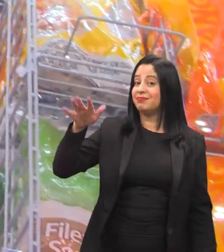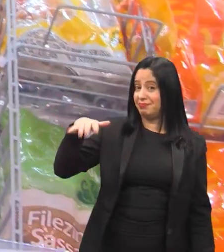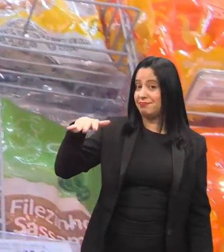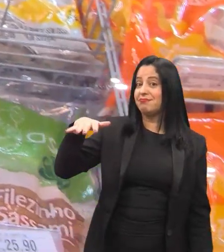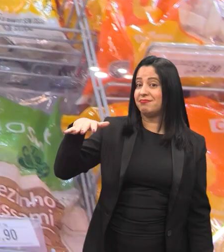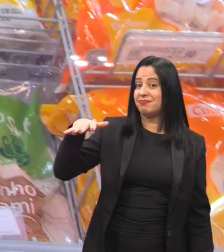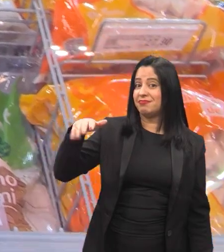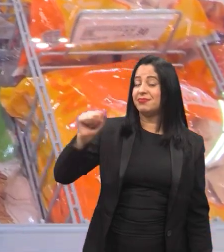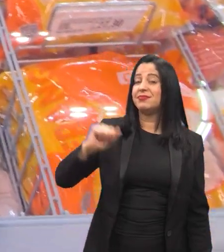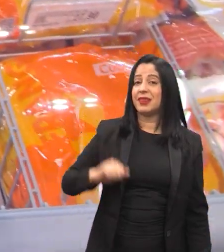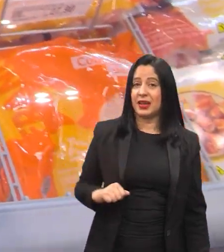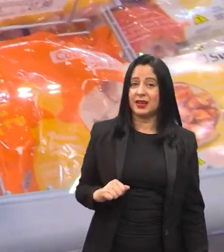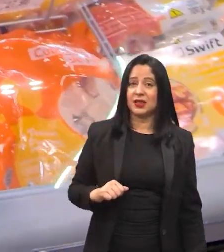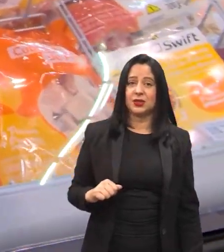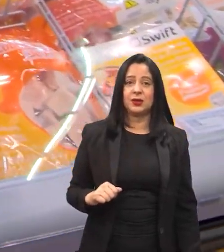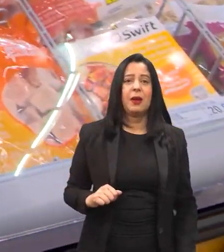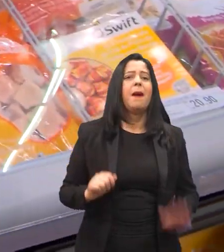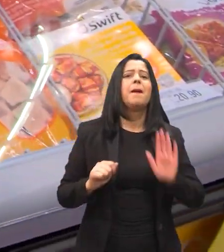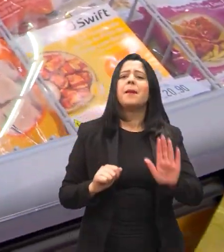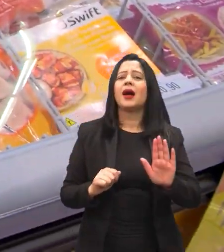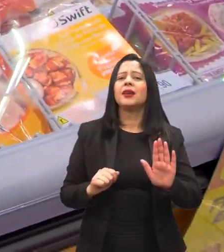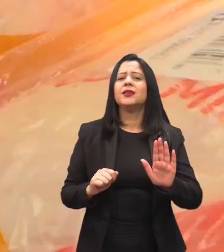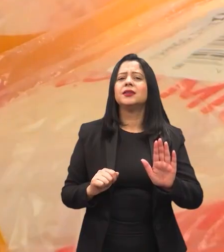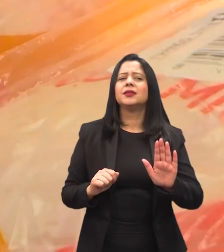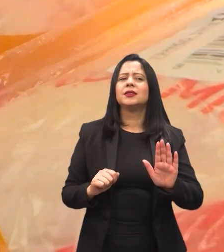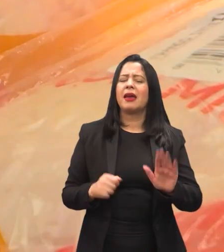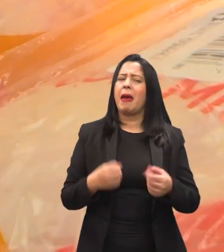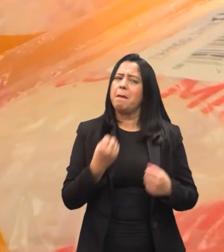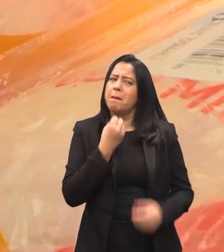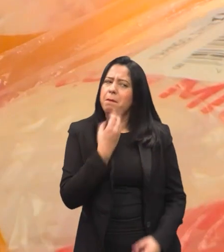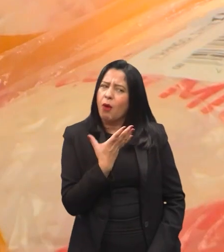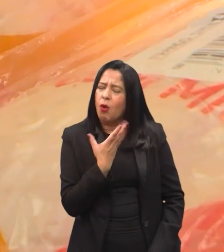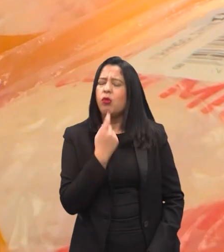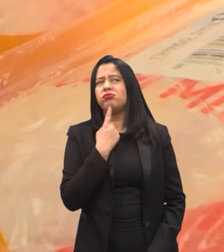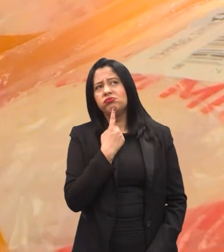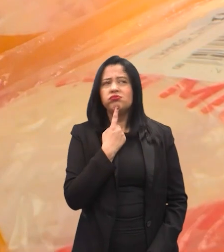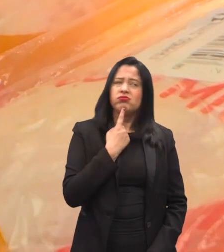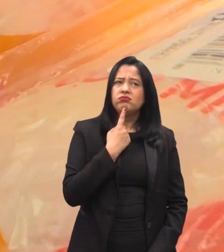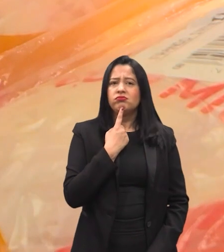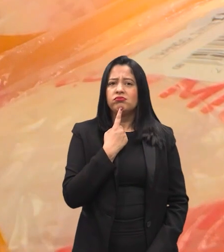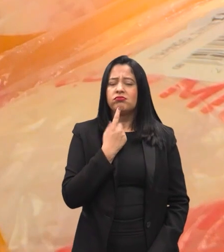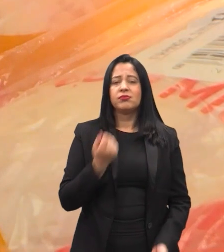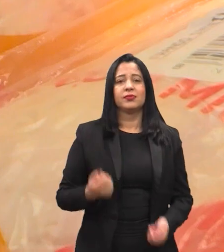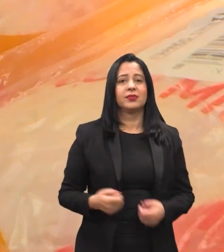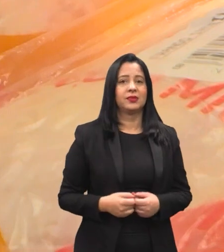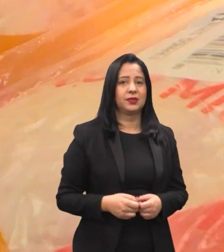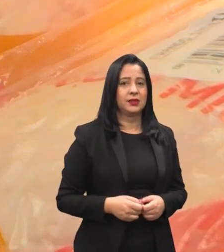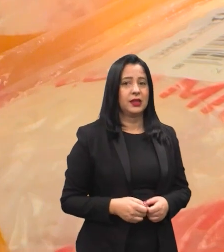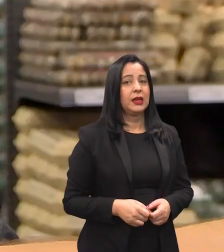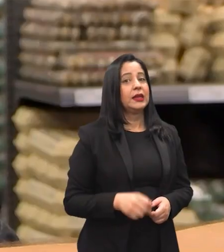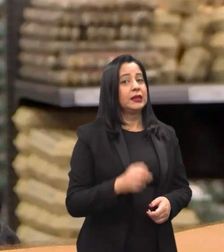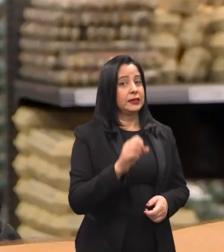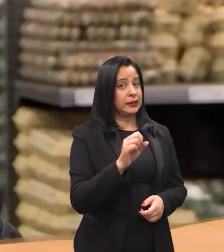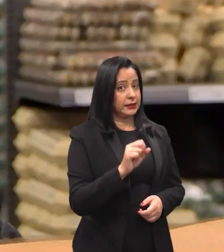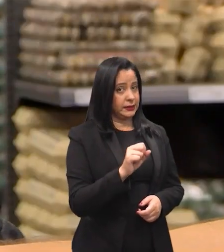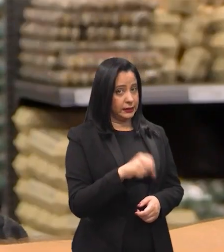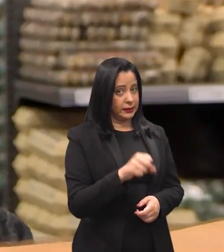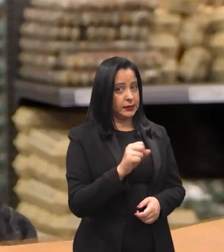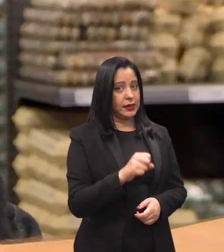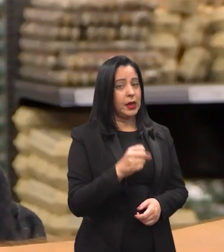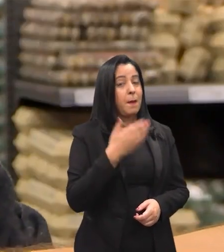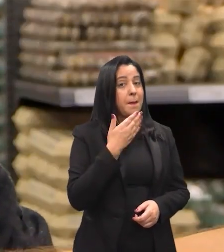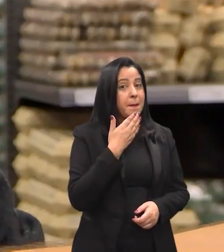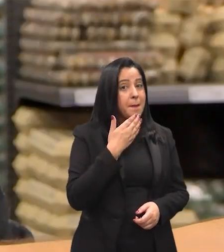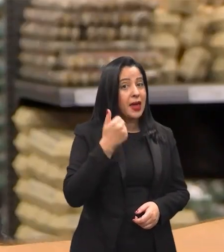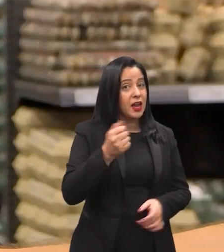de frango devem diminuir para o consumidor brasileiro. Mas e aí, o cenário é positivo pela redução do valor? O ideal seria que